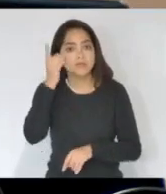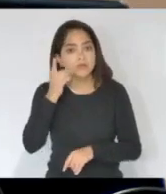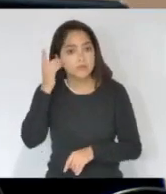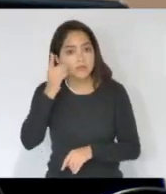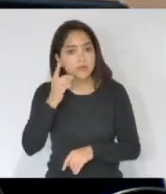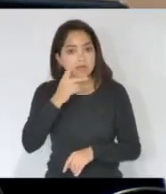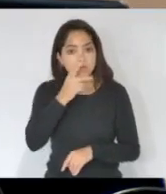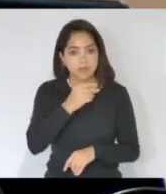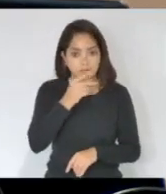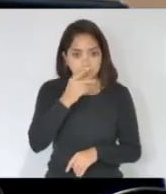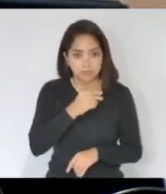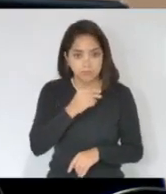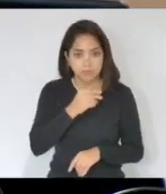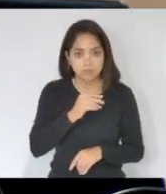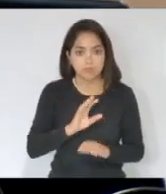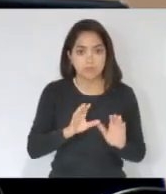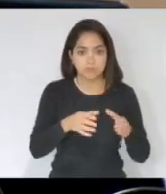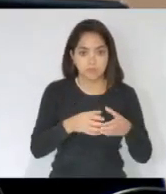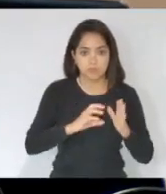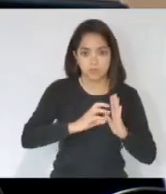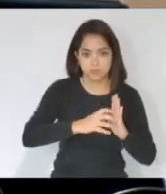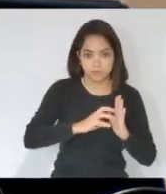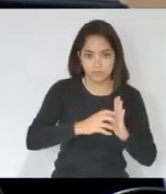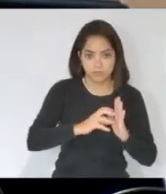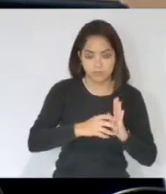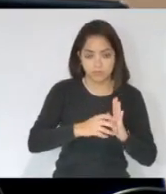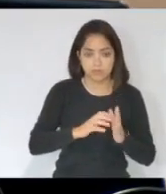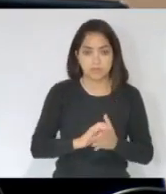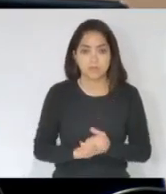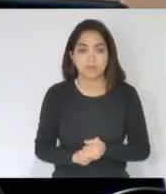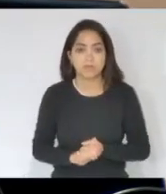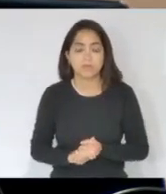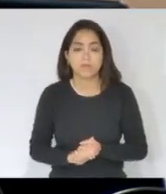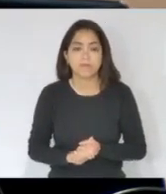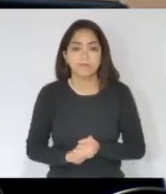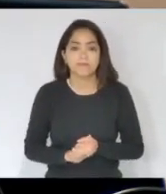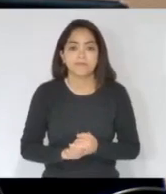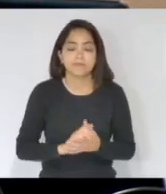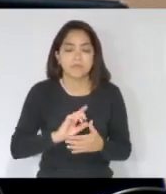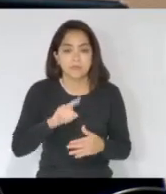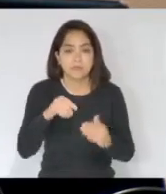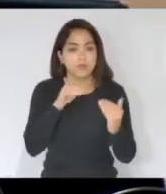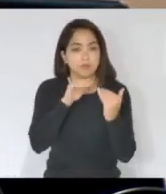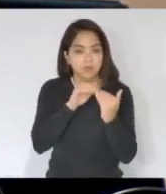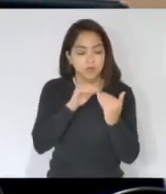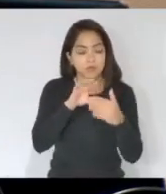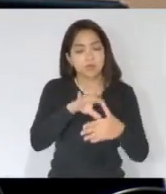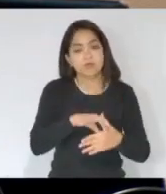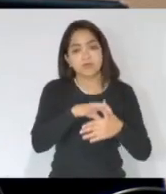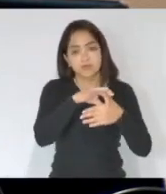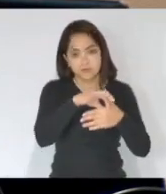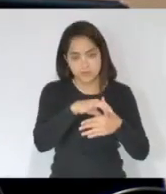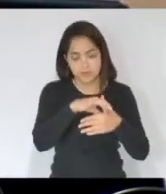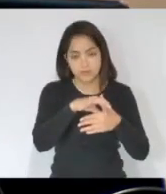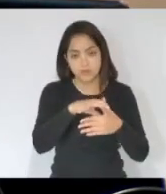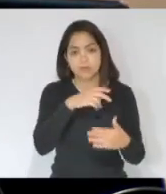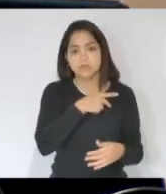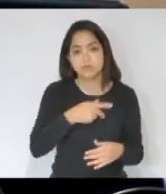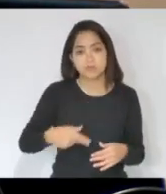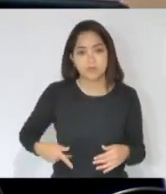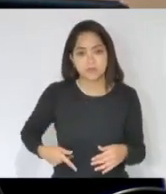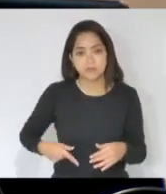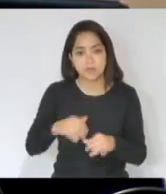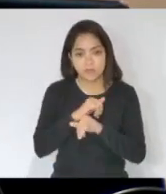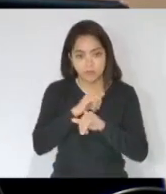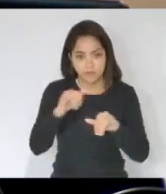Nunes, Bloco Social Democrático. Na sequência, por acordo de lideranças, o senhor presidente suspendeu